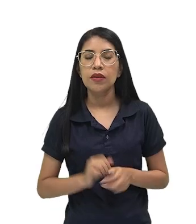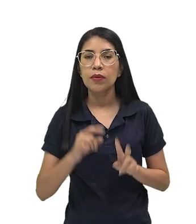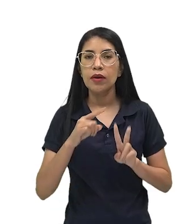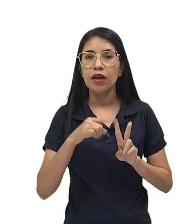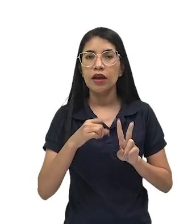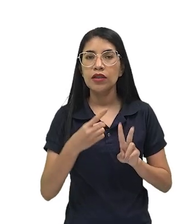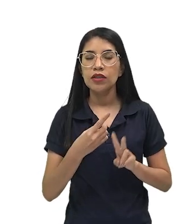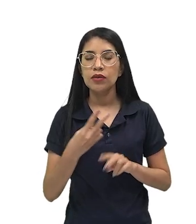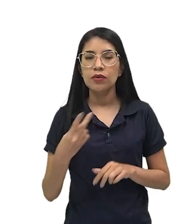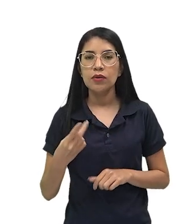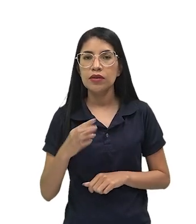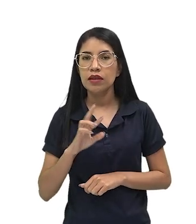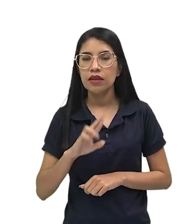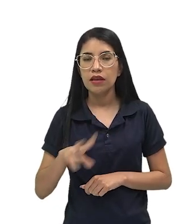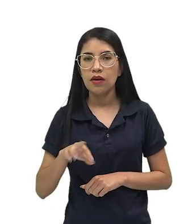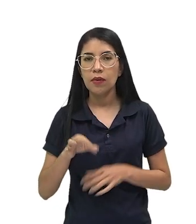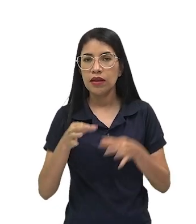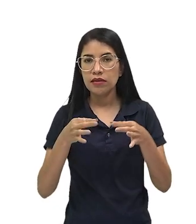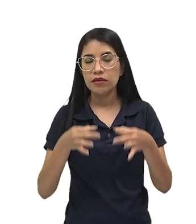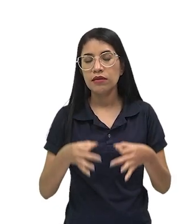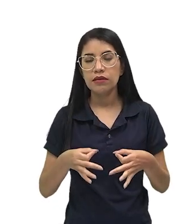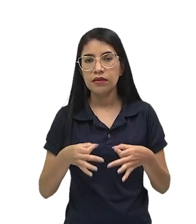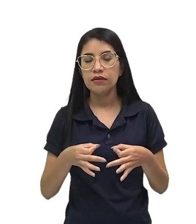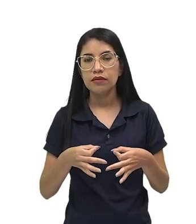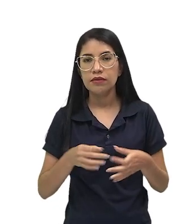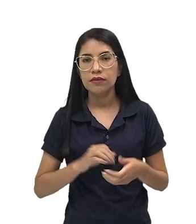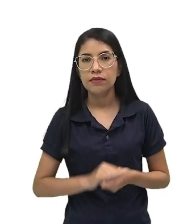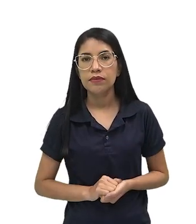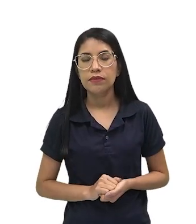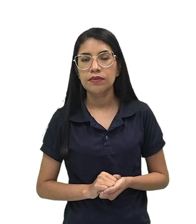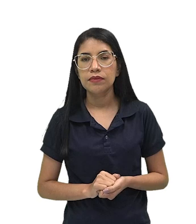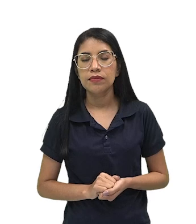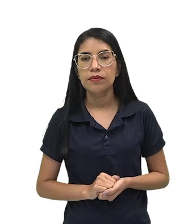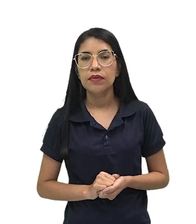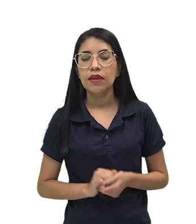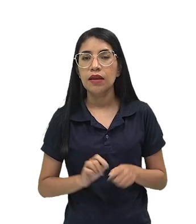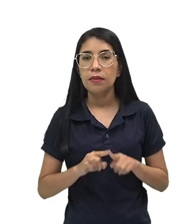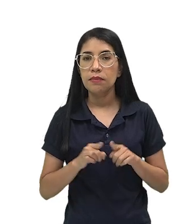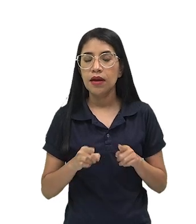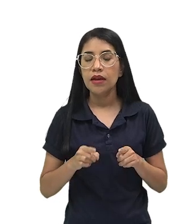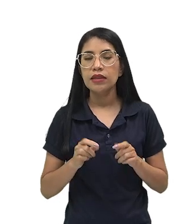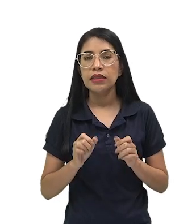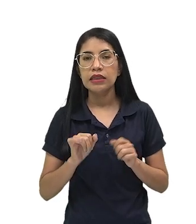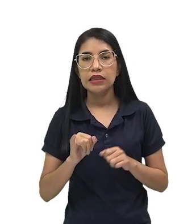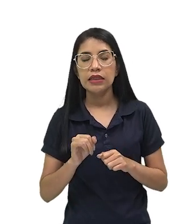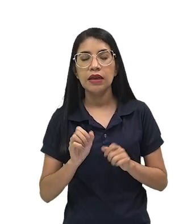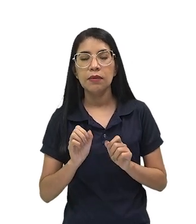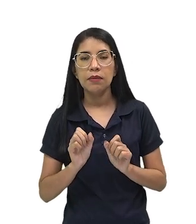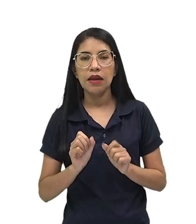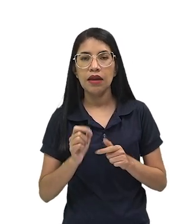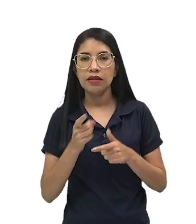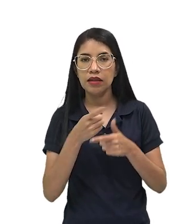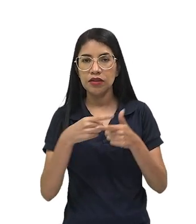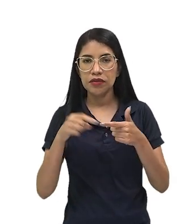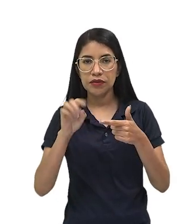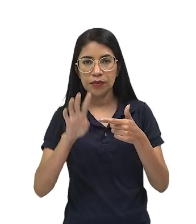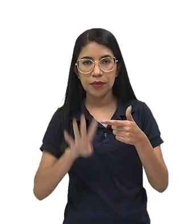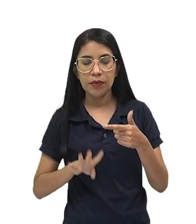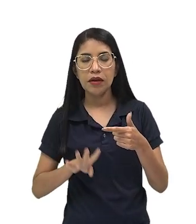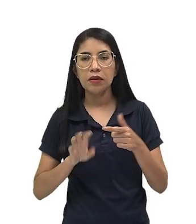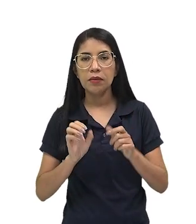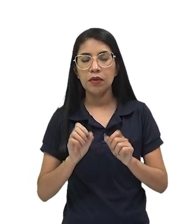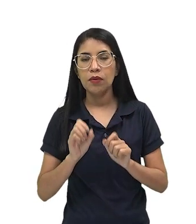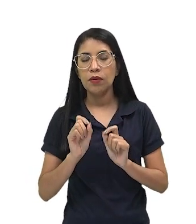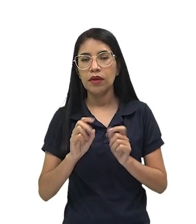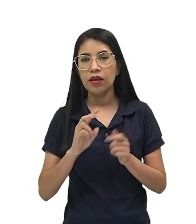12, ela não é exata. Beleza, meu povo? Mas se você quiser decompor, né? O que